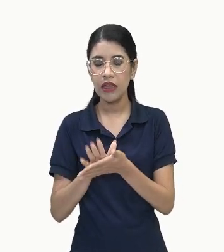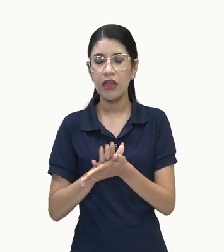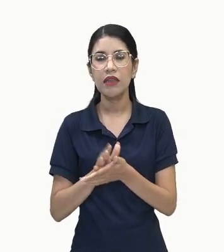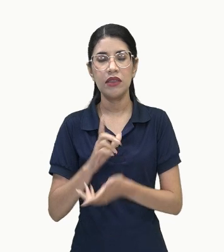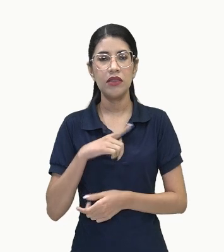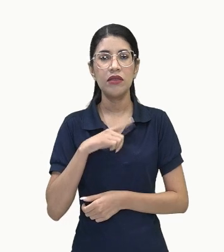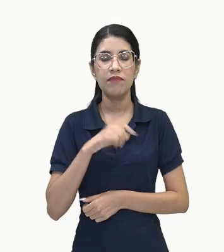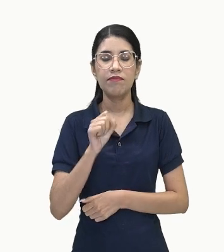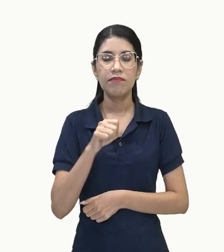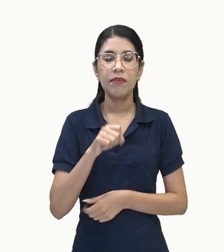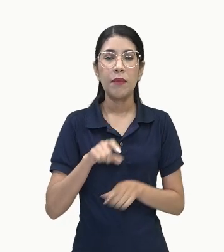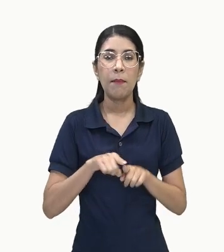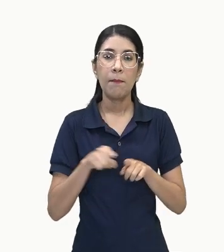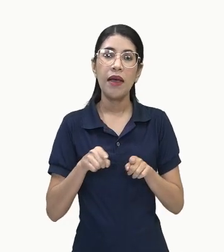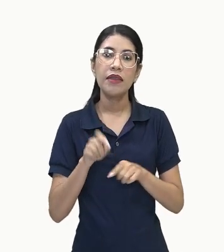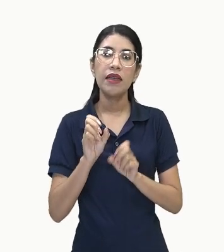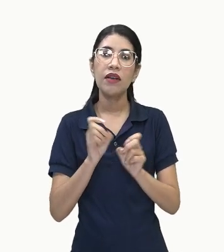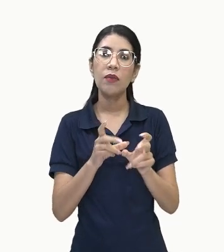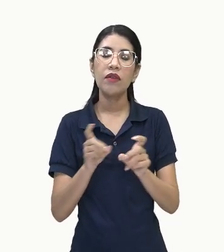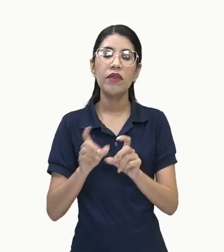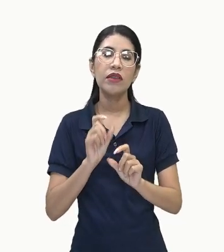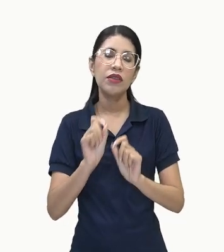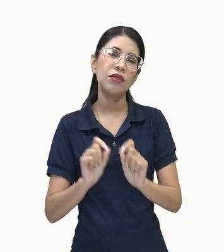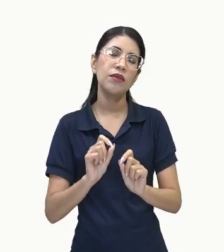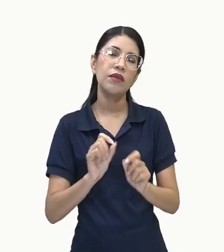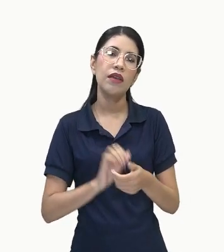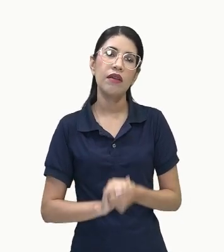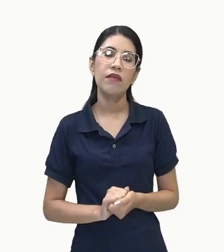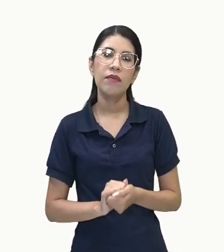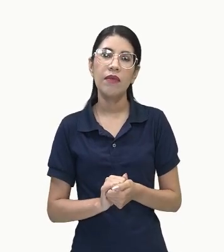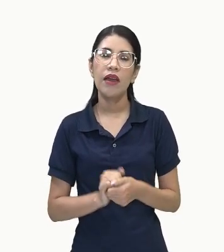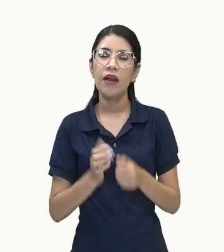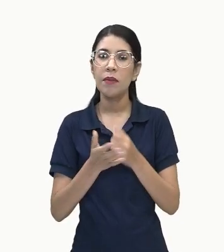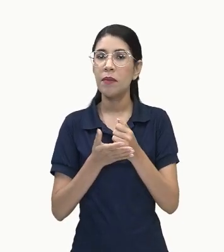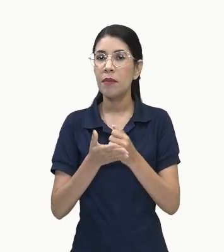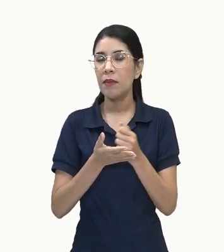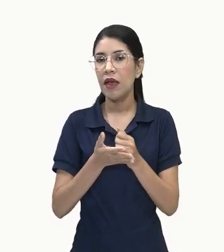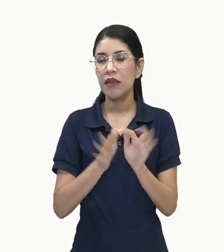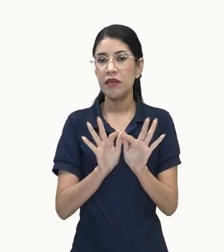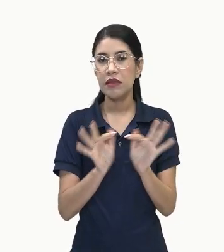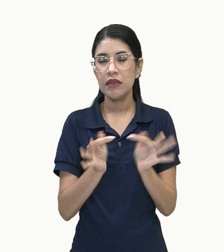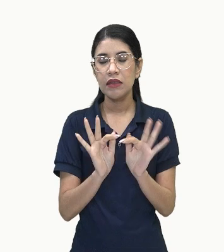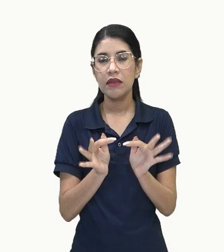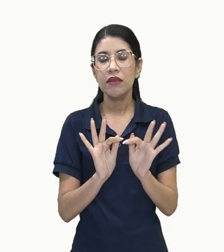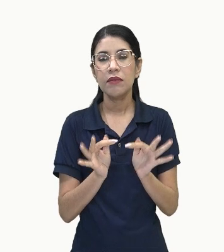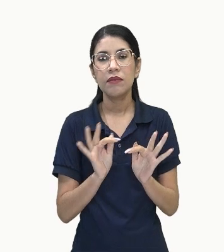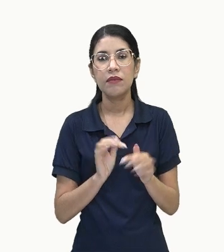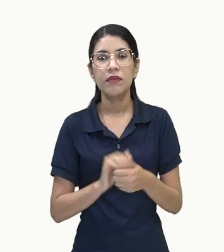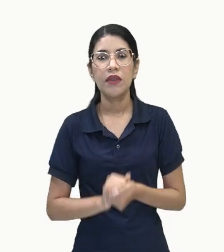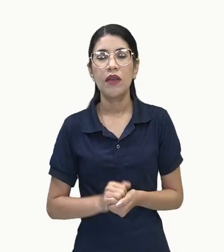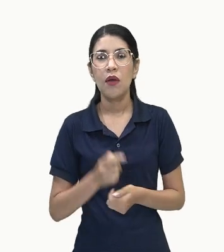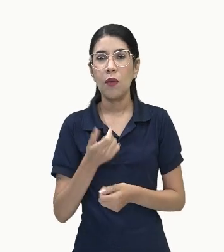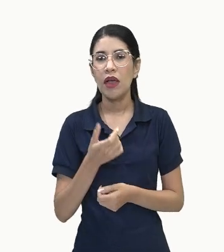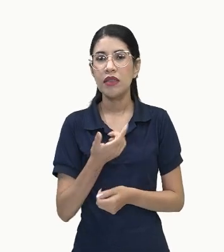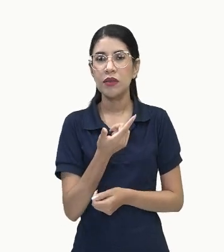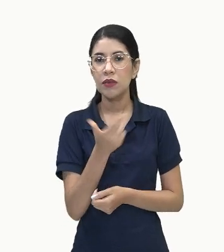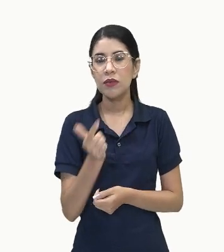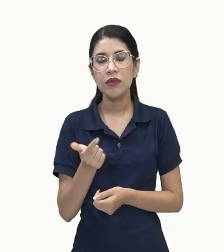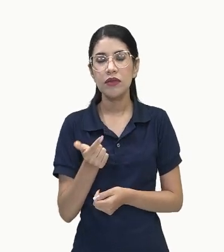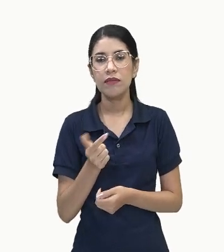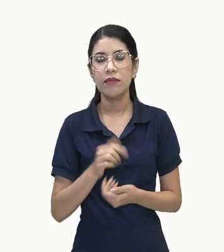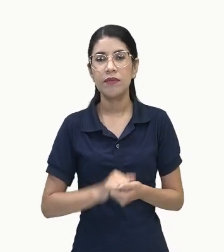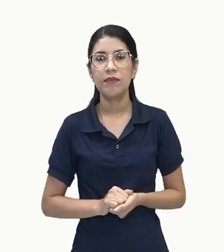tá, gente? Mas era um comércio bastante incipiente, ou seja, bastante reduzido, quase que